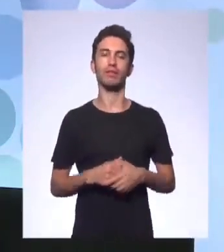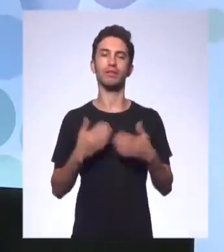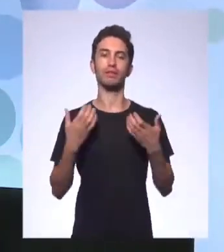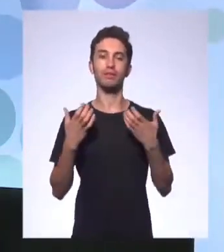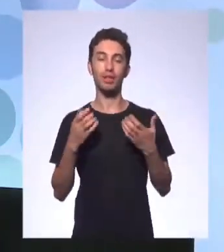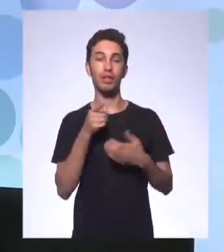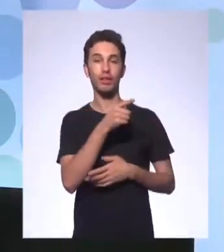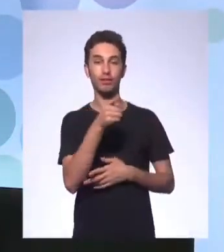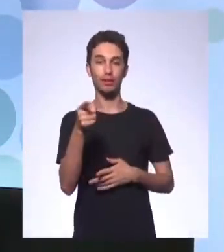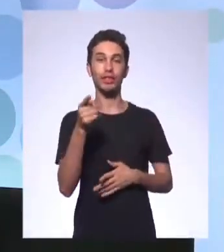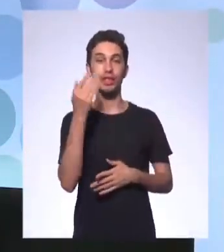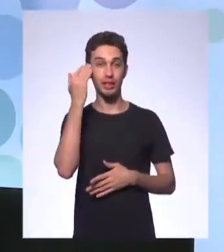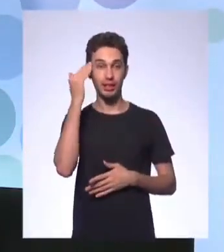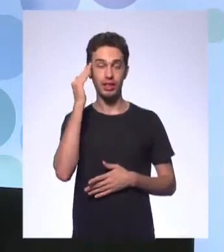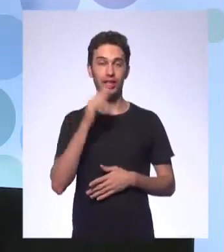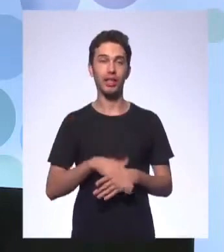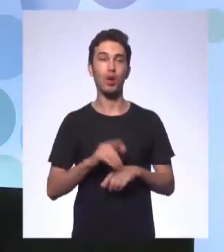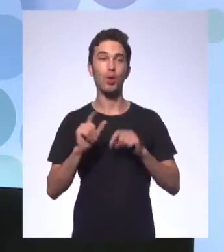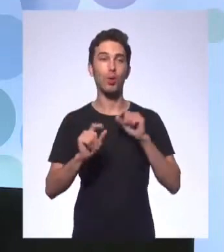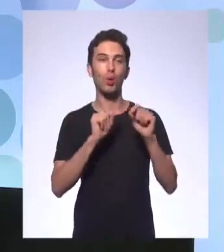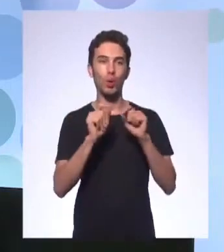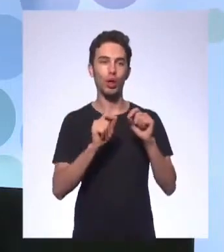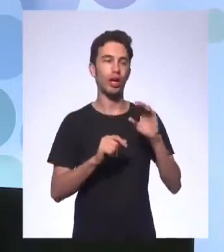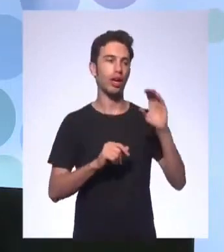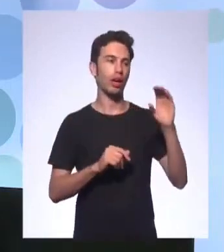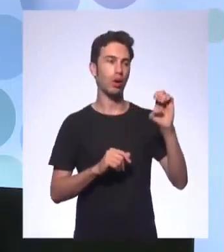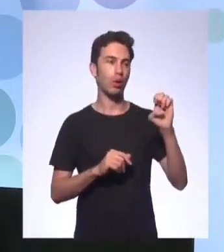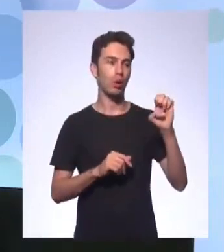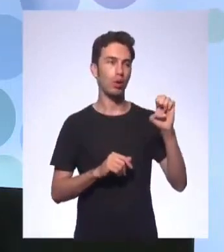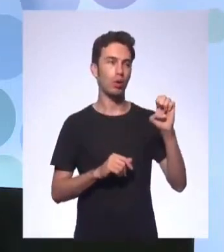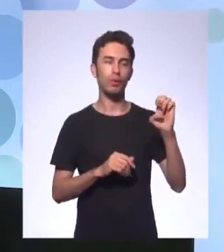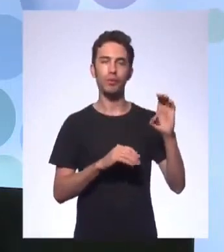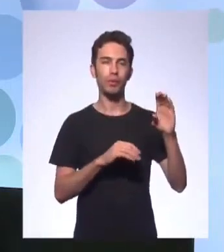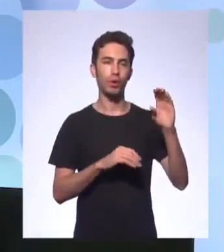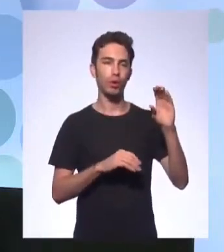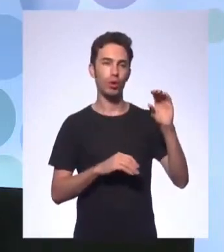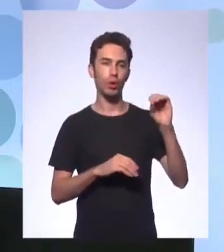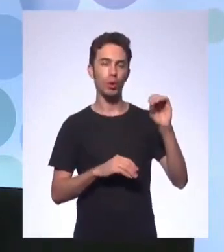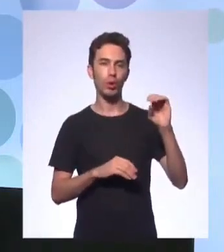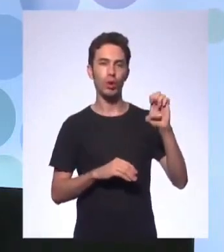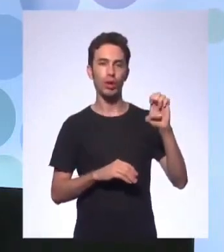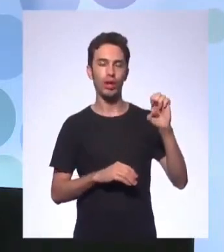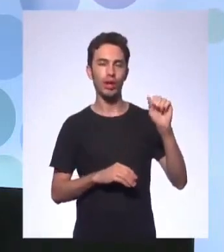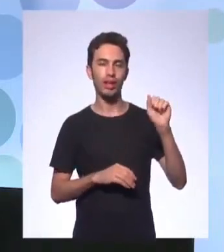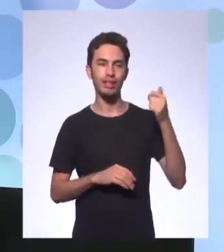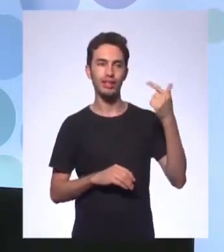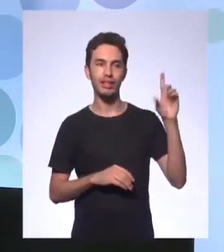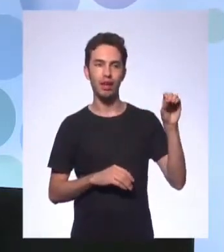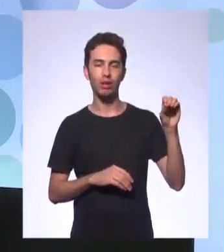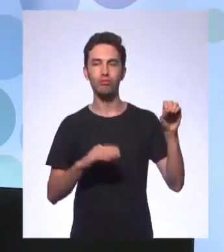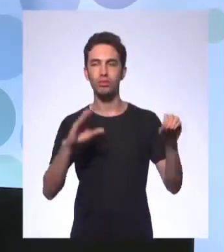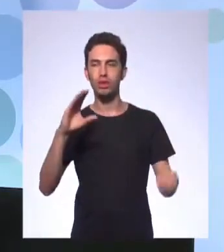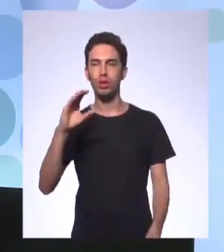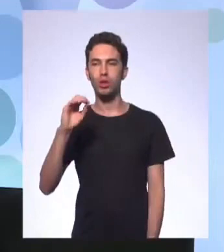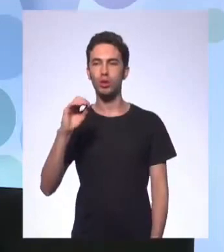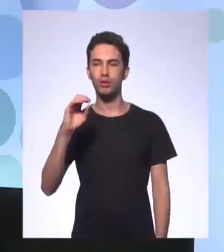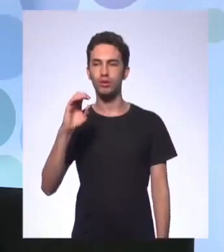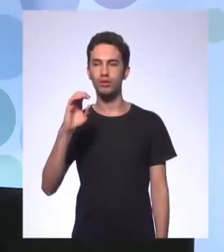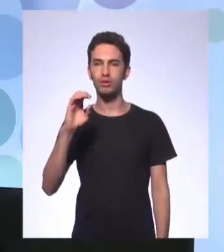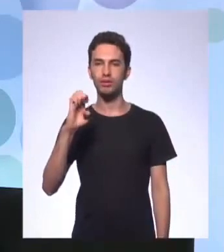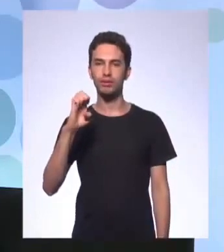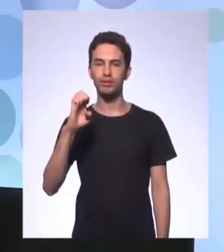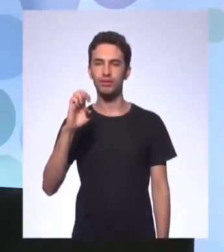vocês entendam mesmo o que é coesão e o que é coerência, né? Então, usar esses elementos conectivos em um texto é